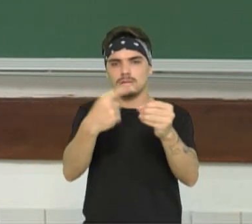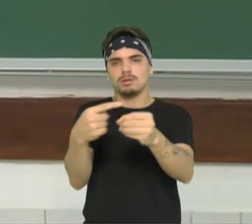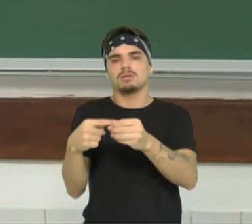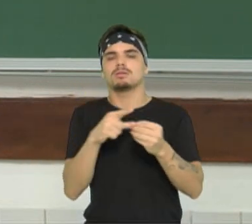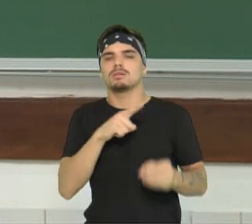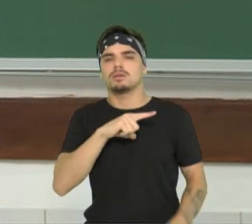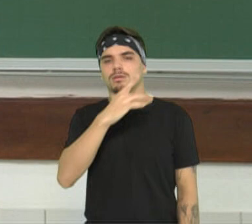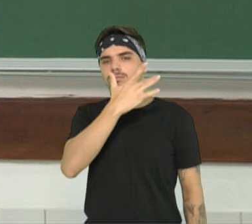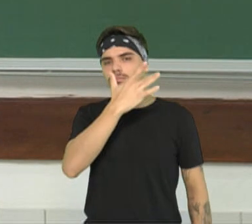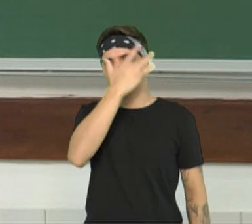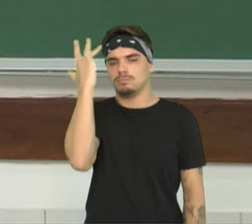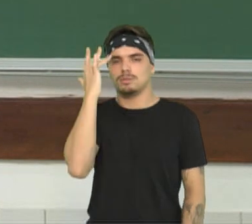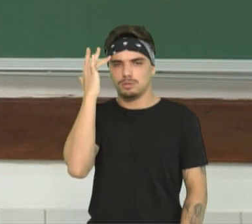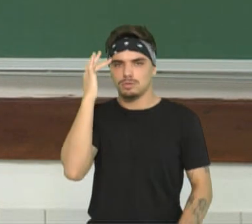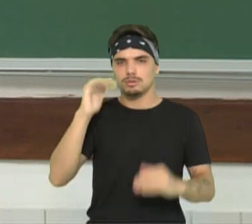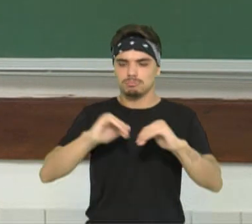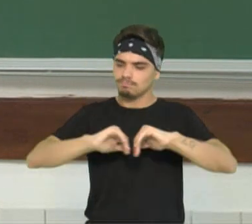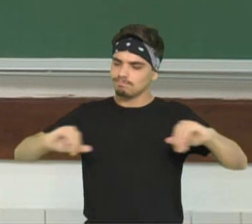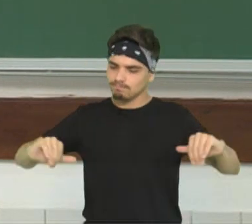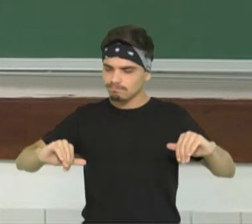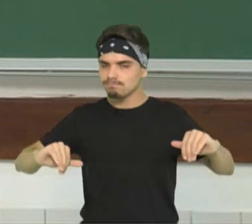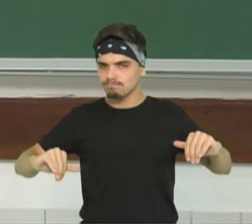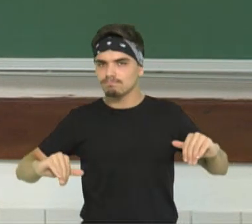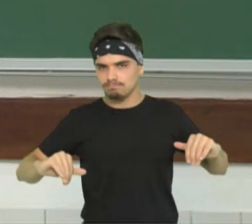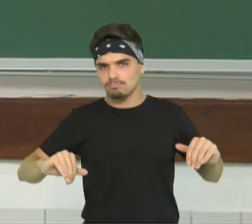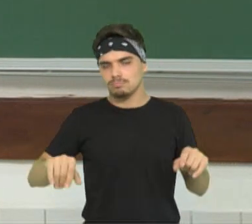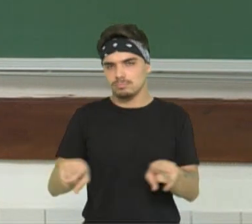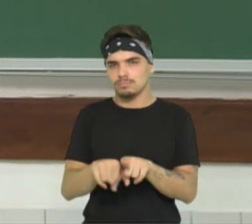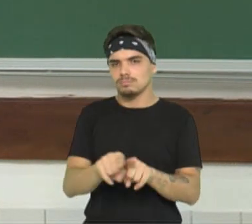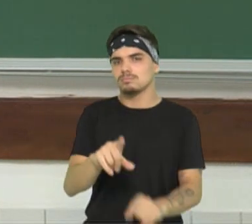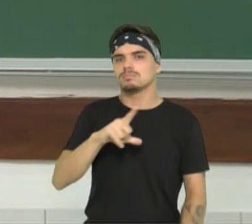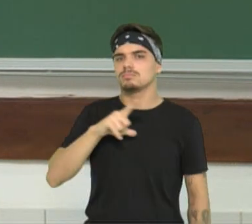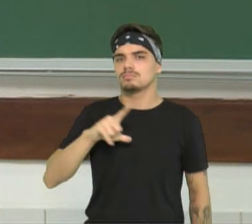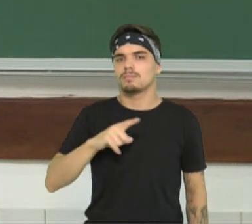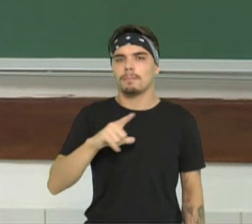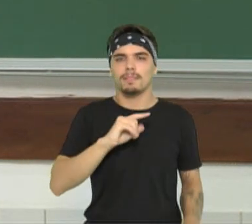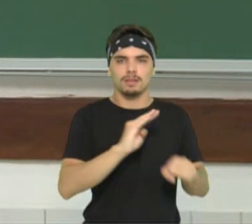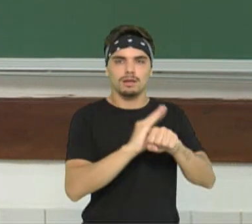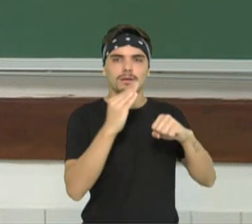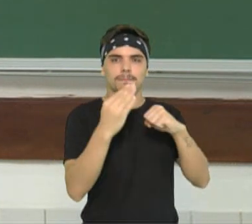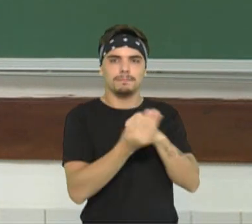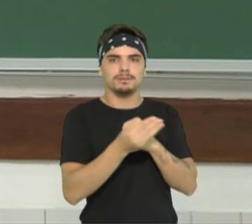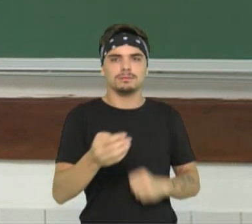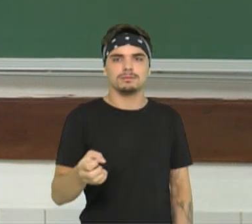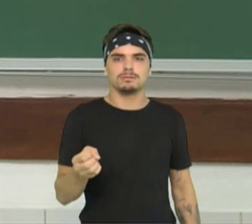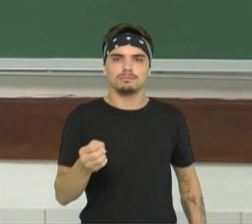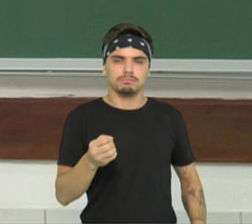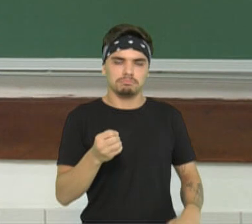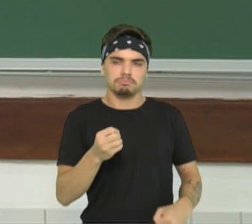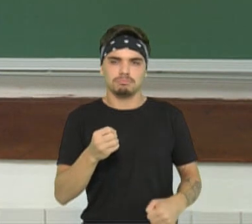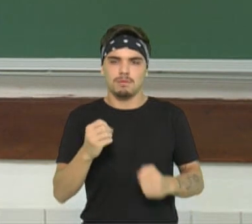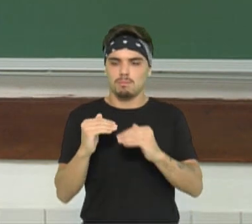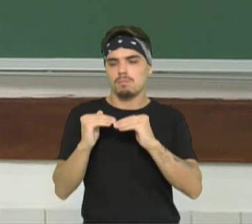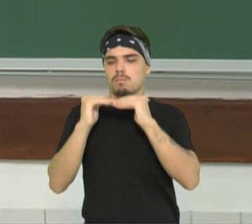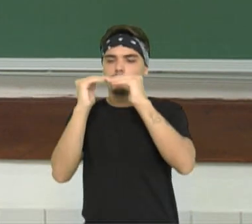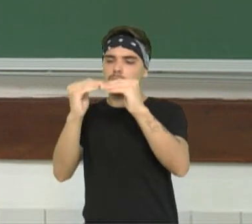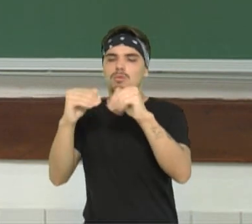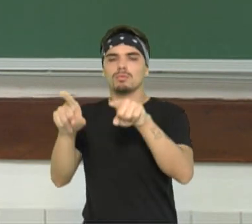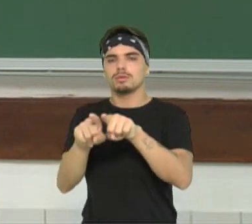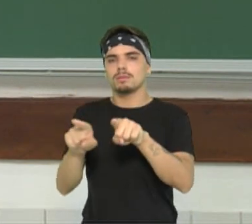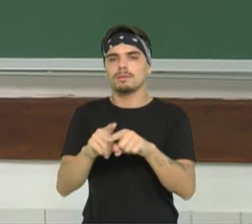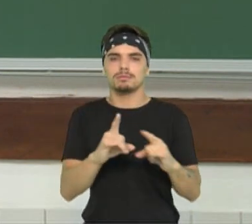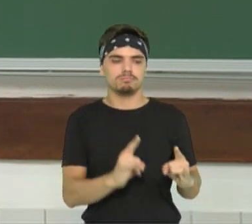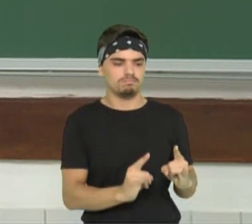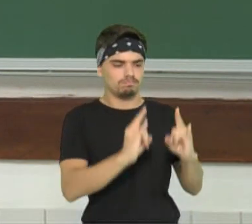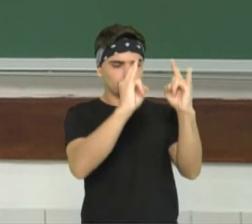que as pessoas sejam realmente divididas. Nós teremos bairros mais nobres, com